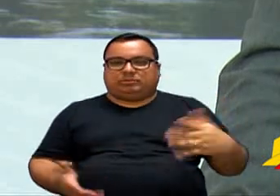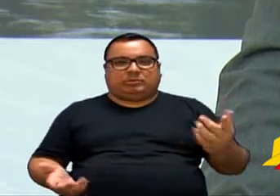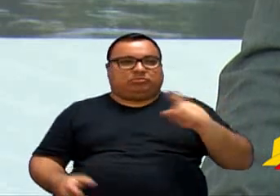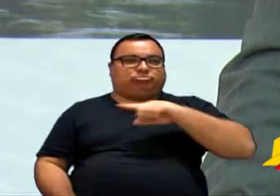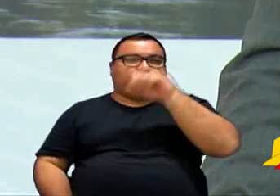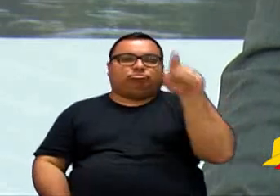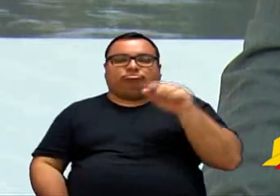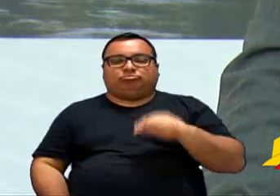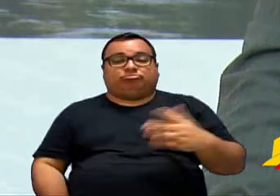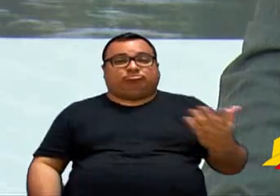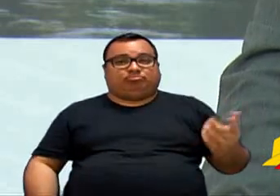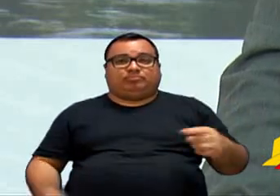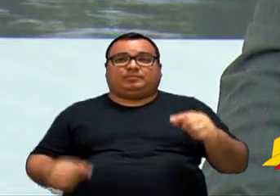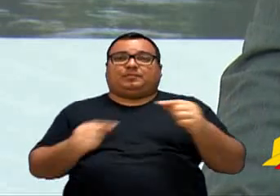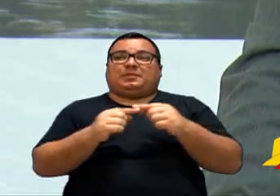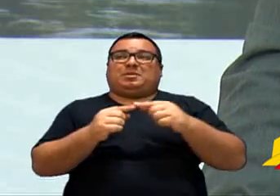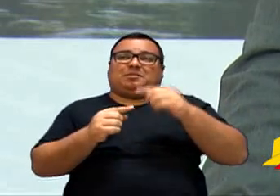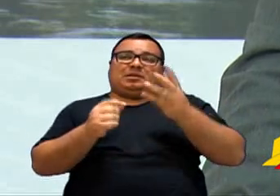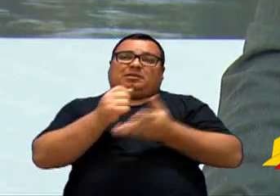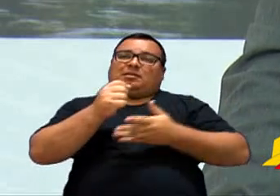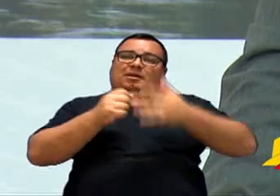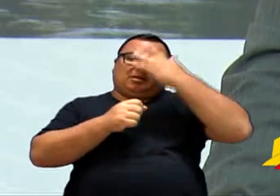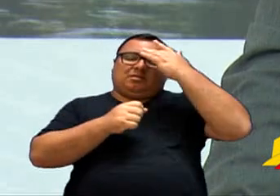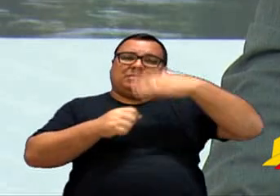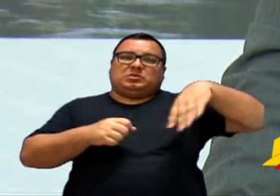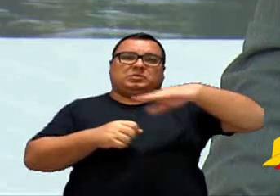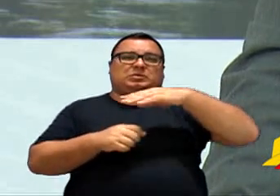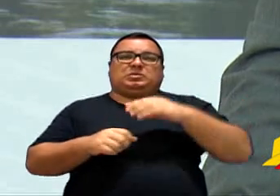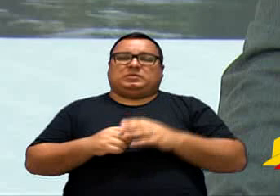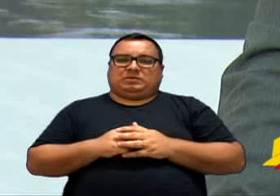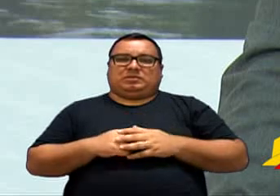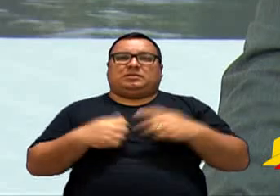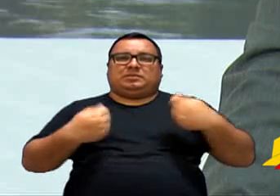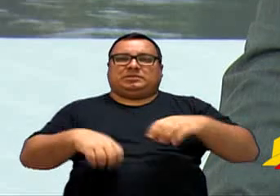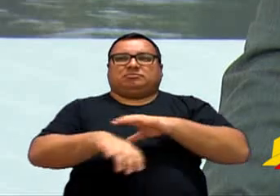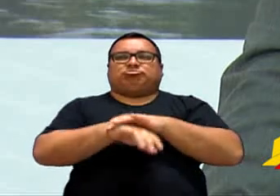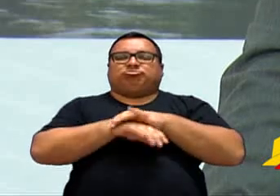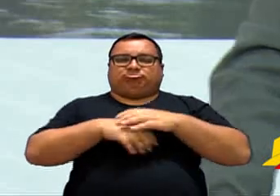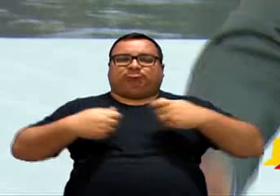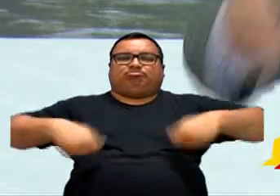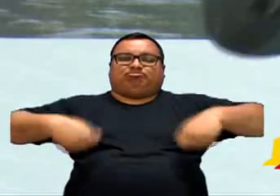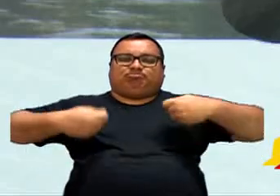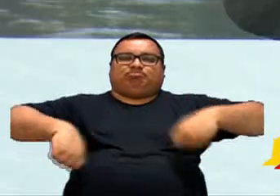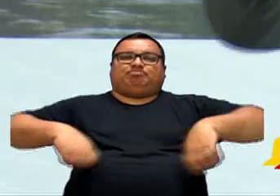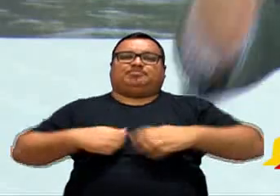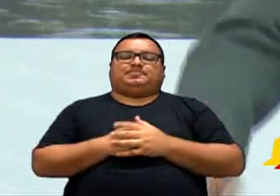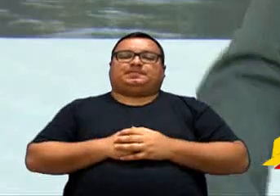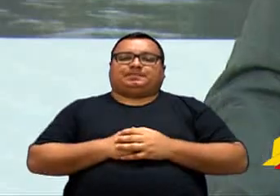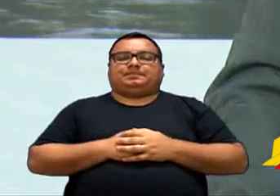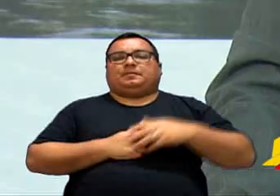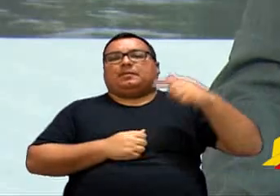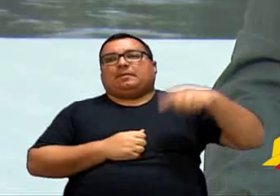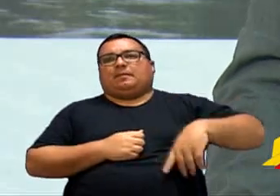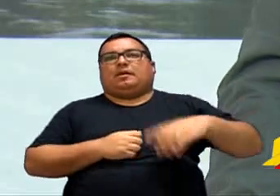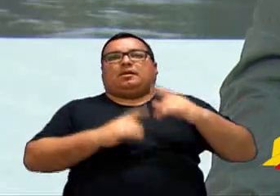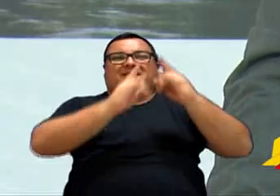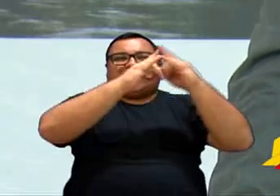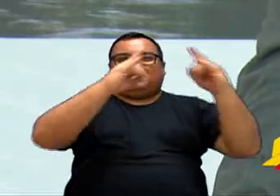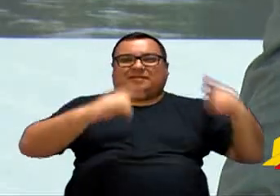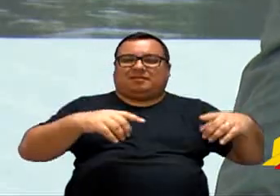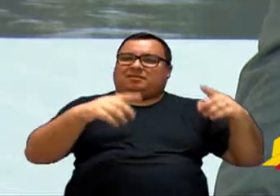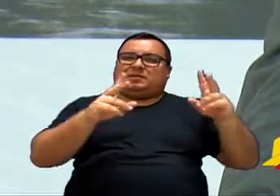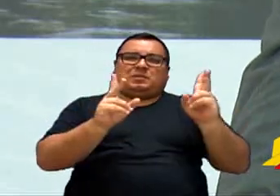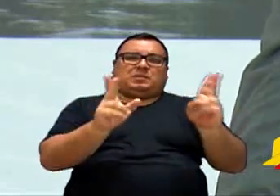de garantia de cidadania mesmo, né, vereadora Fernanda? Exatamente. Então, precisamos repensar essa questão. E os nossos feirantes são um exemplo